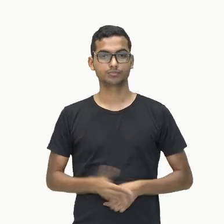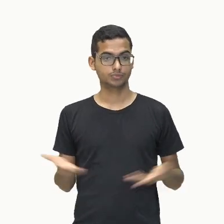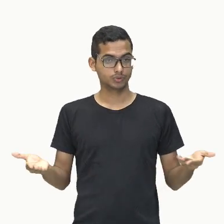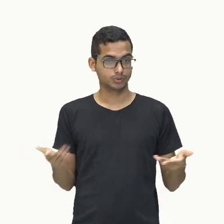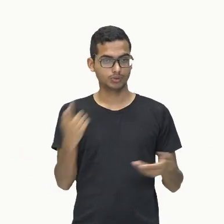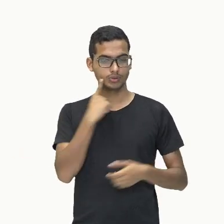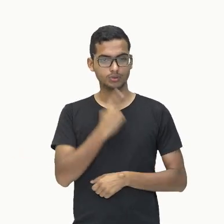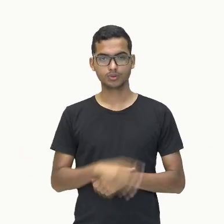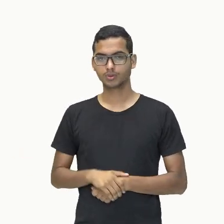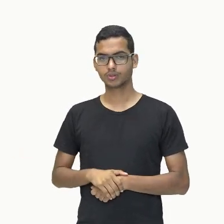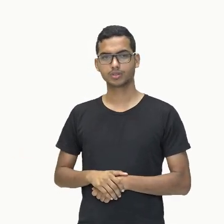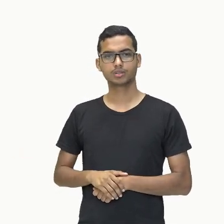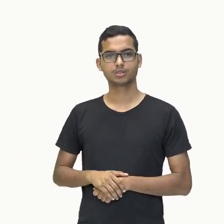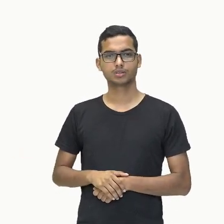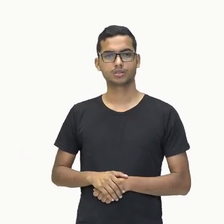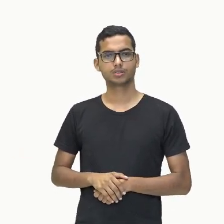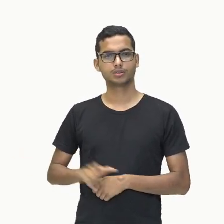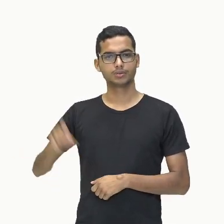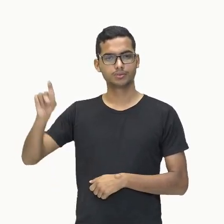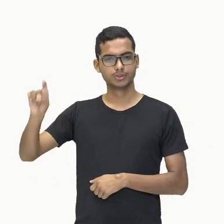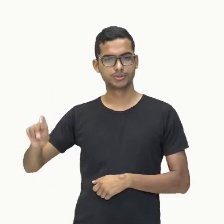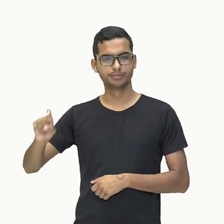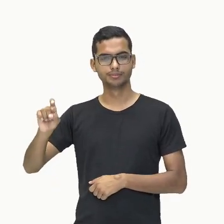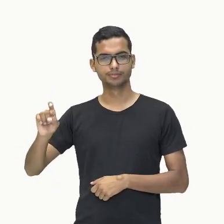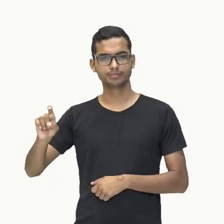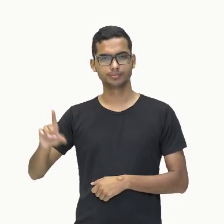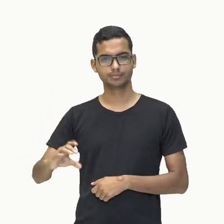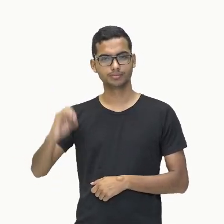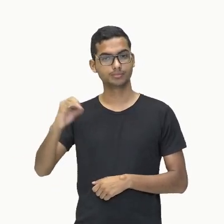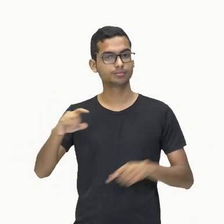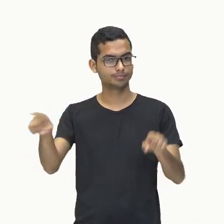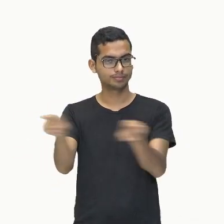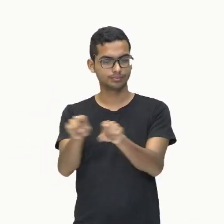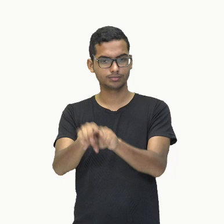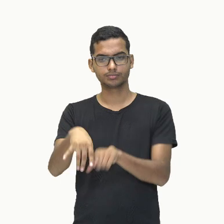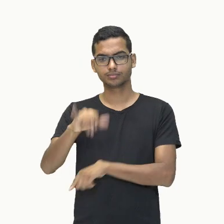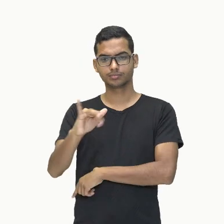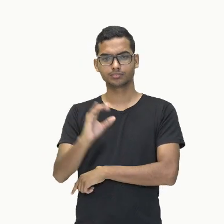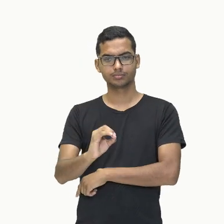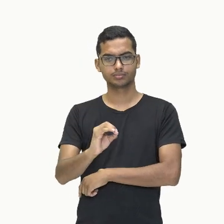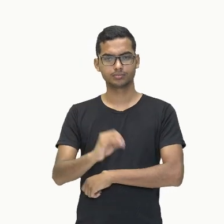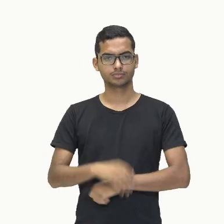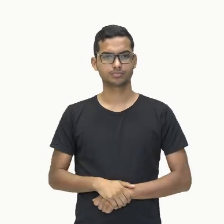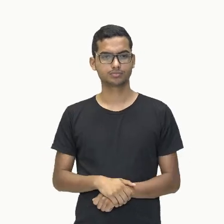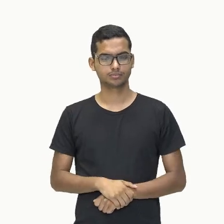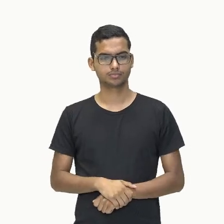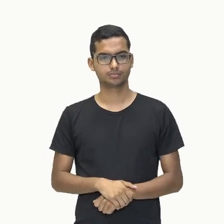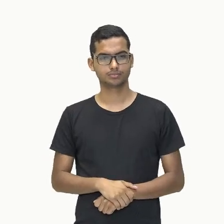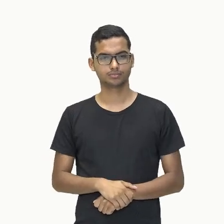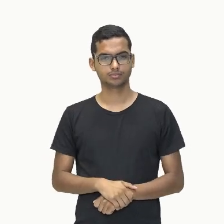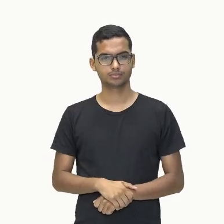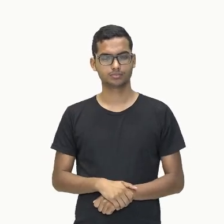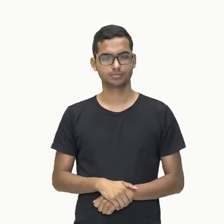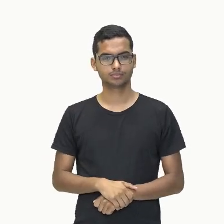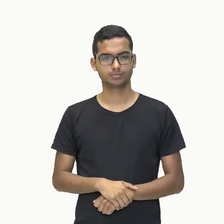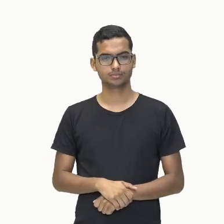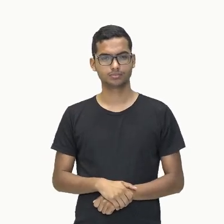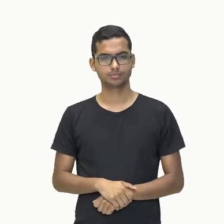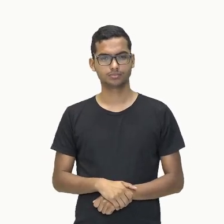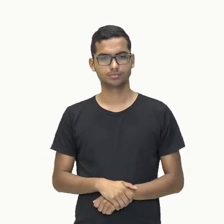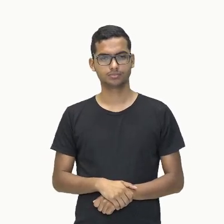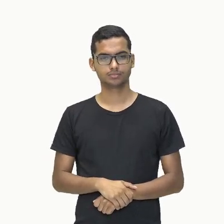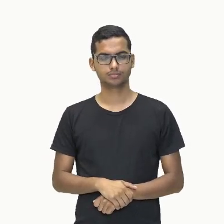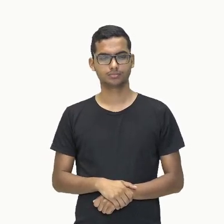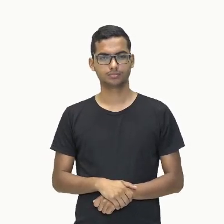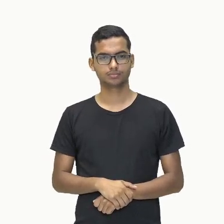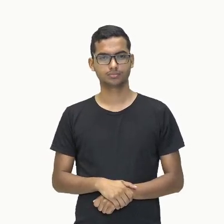e do y0 virão exatamente os valores que aparecerão aqui, ó. As coordenadas do ponto P, tá